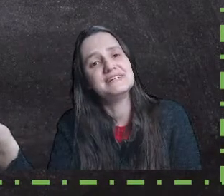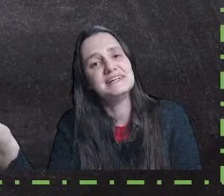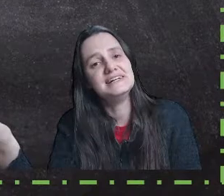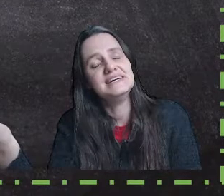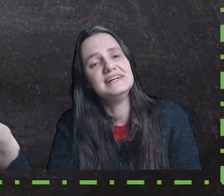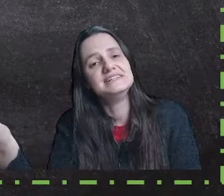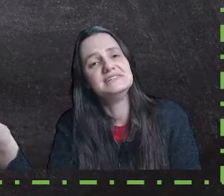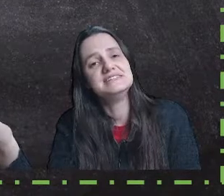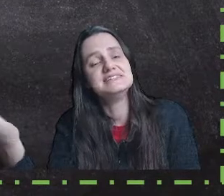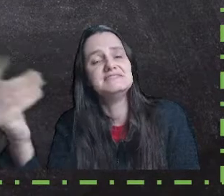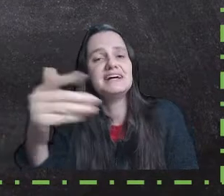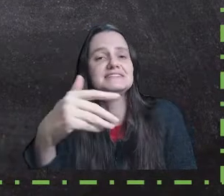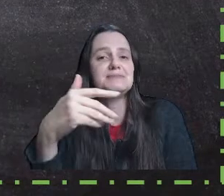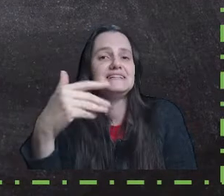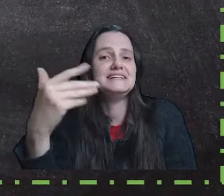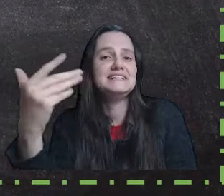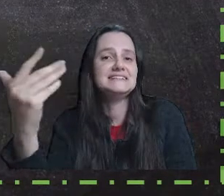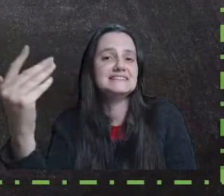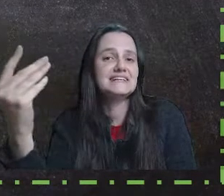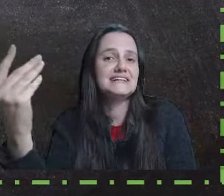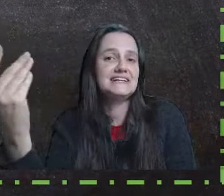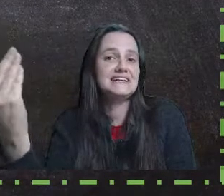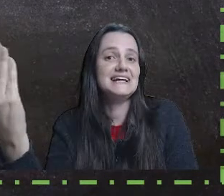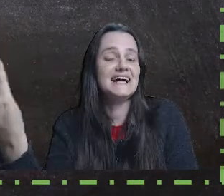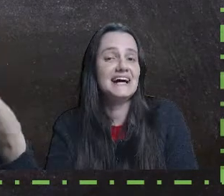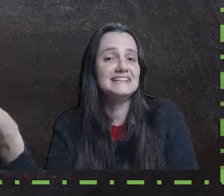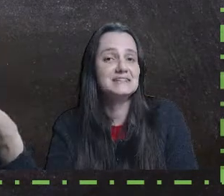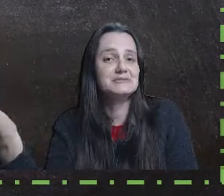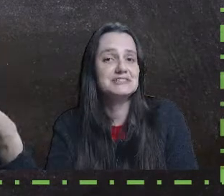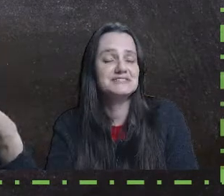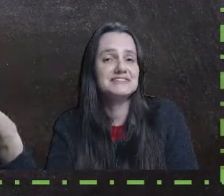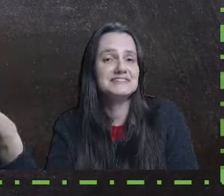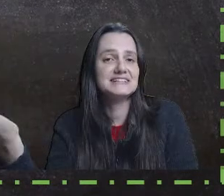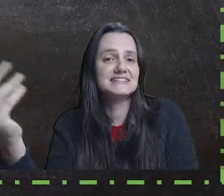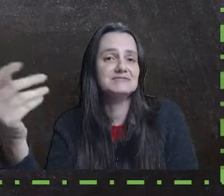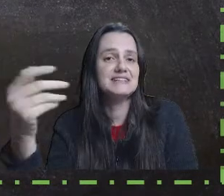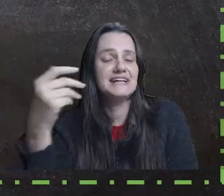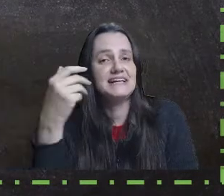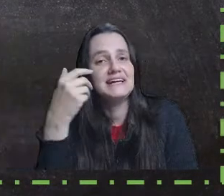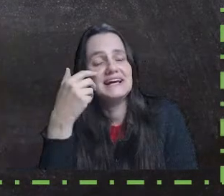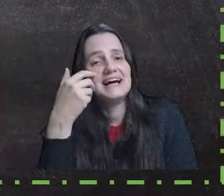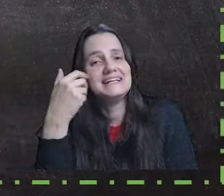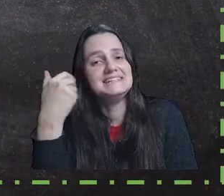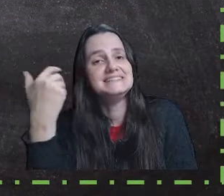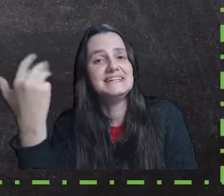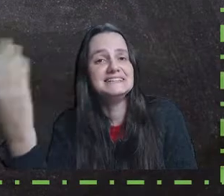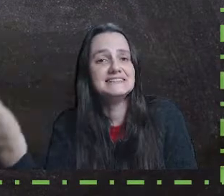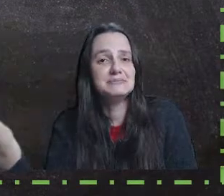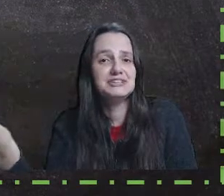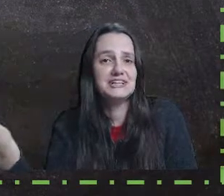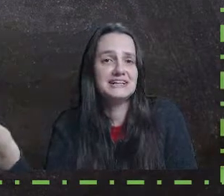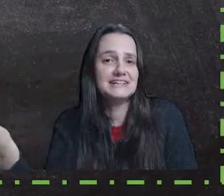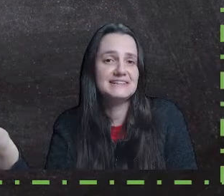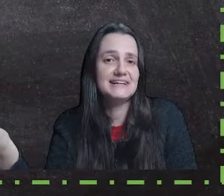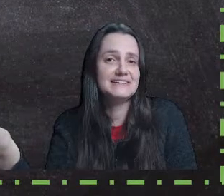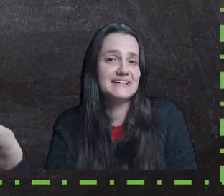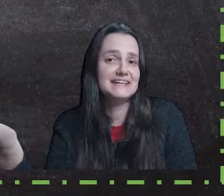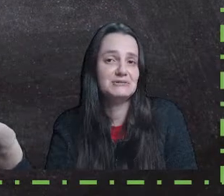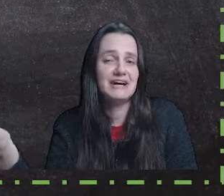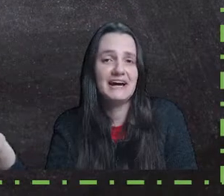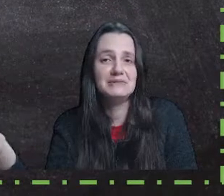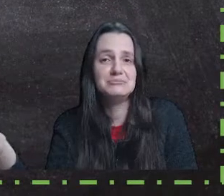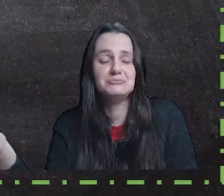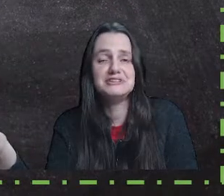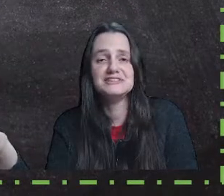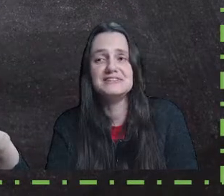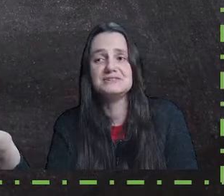madeira, né? Então, existem várias madeireiras ilegais, que muitas vezes elas não têm a licença para tirar a terra